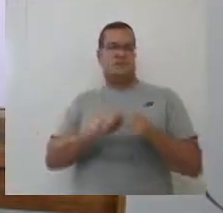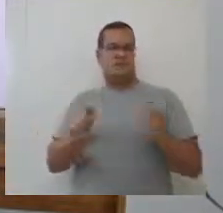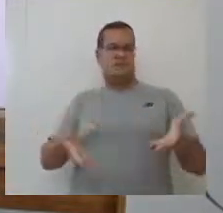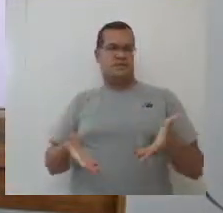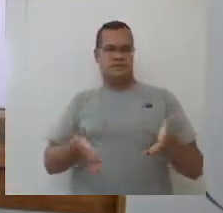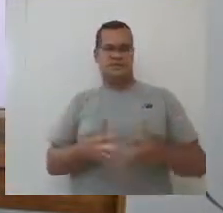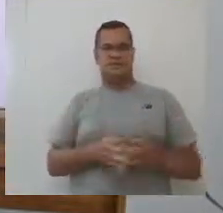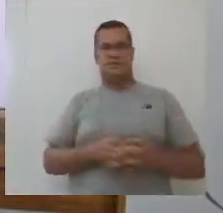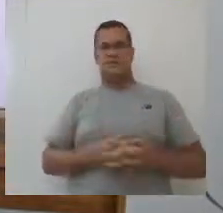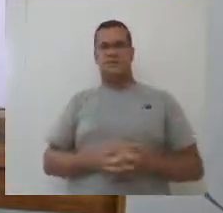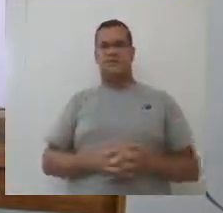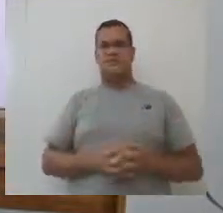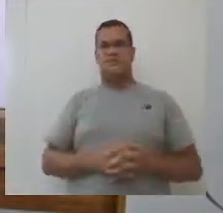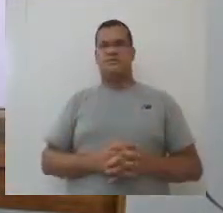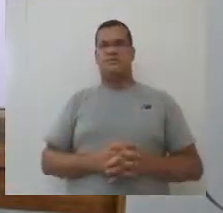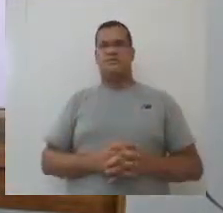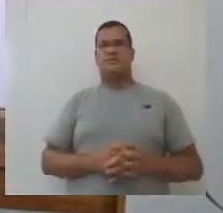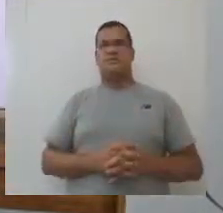aqui.